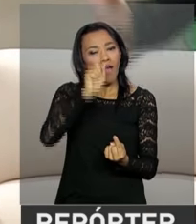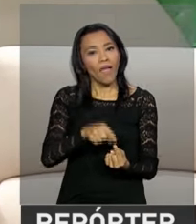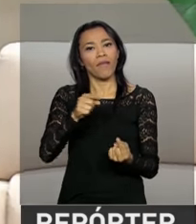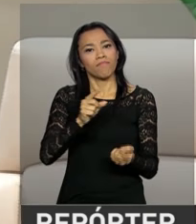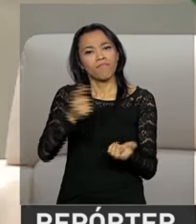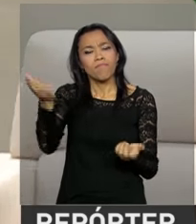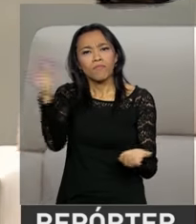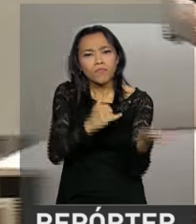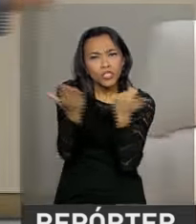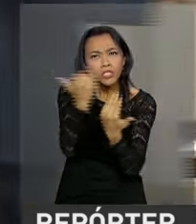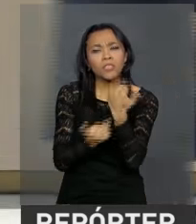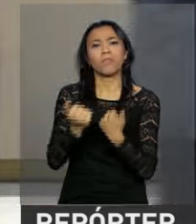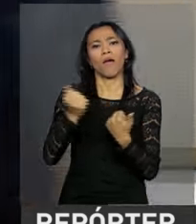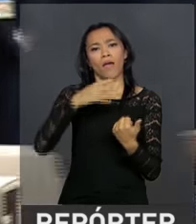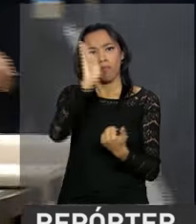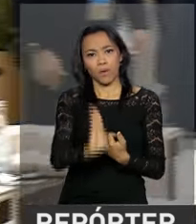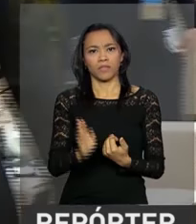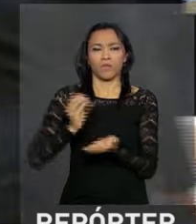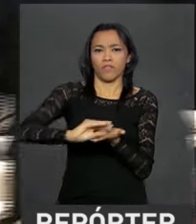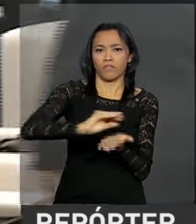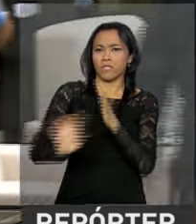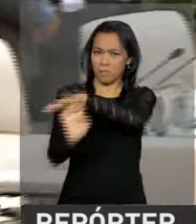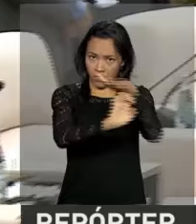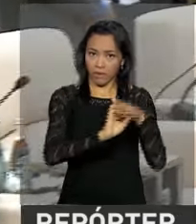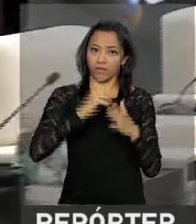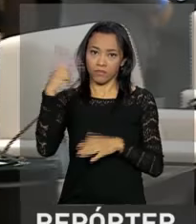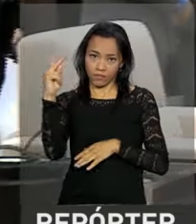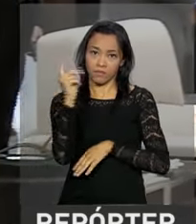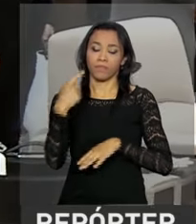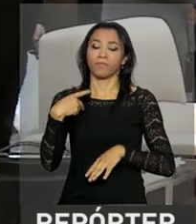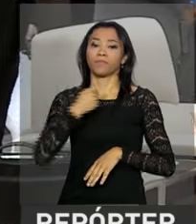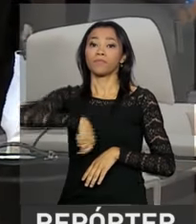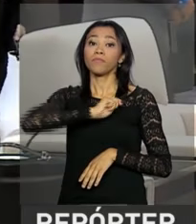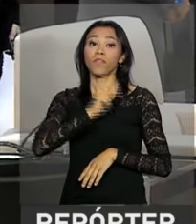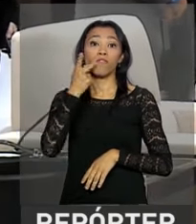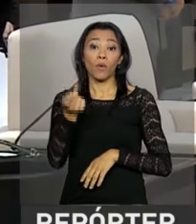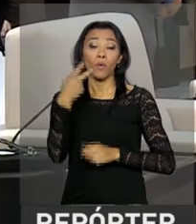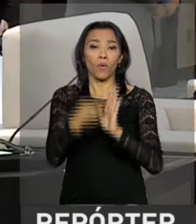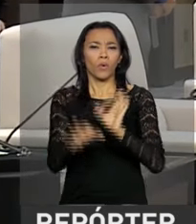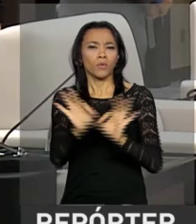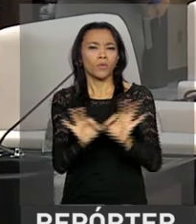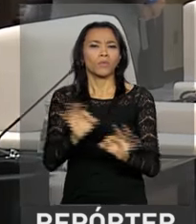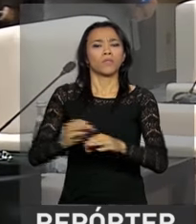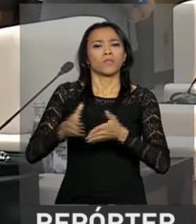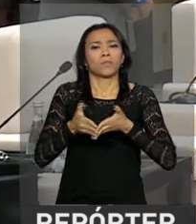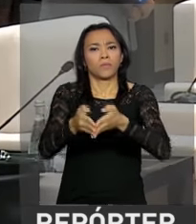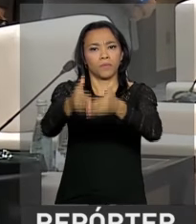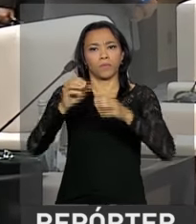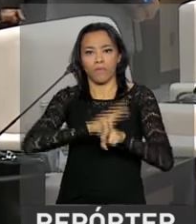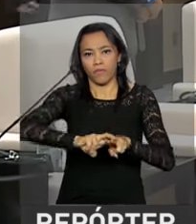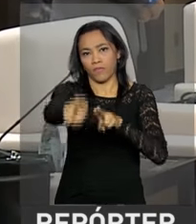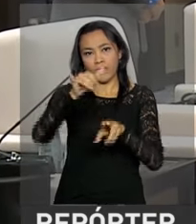país europeu para o Brasil. Durante o encontro, o presidente falou sobre os planos do Brasil de investimentos em portos, ferrovias